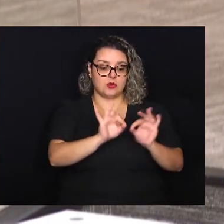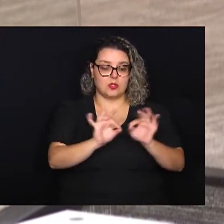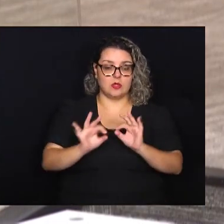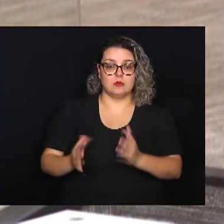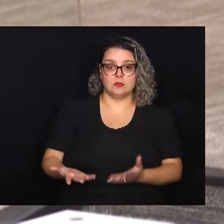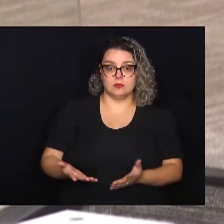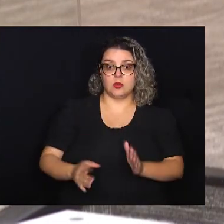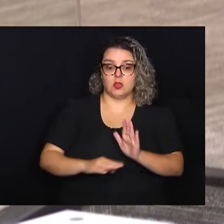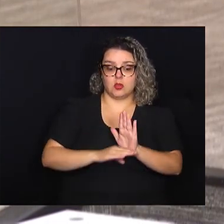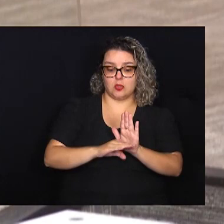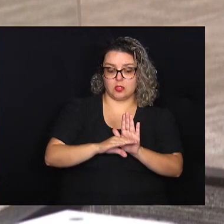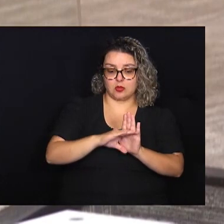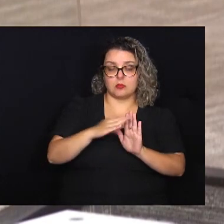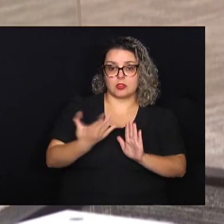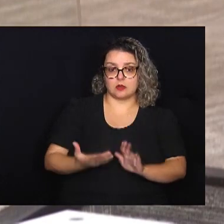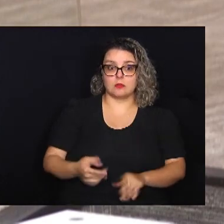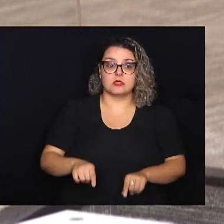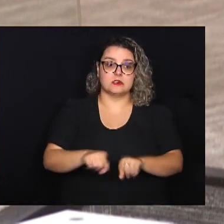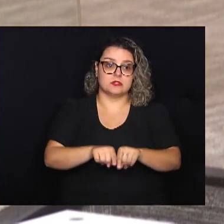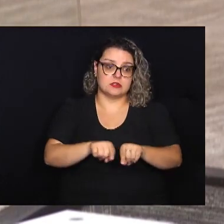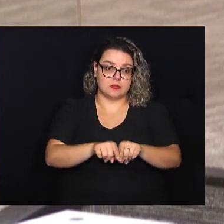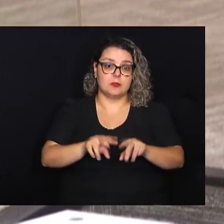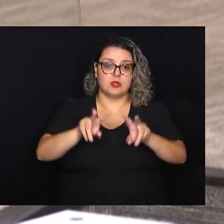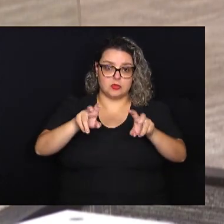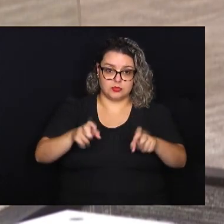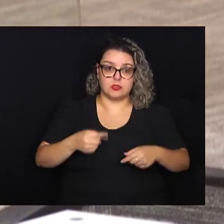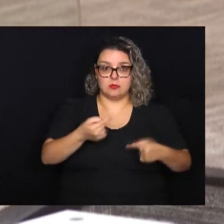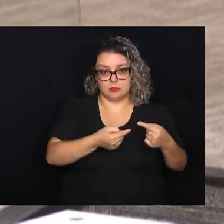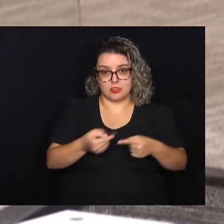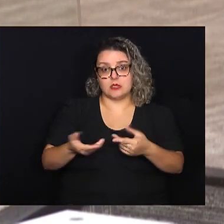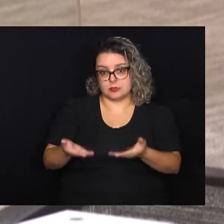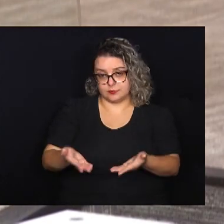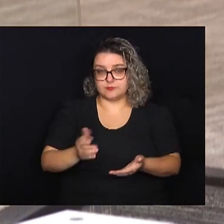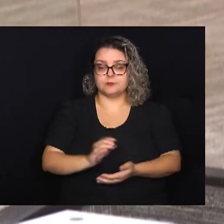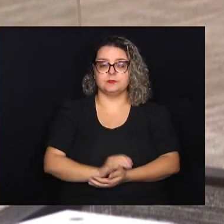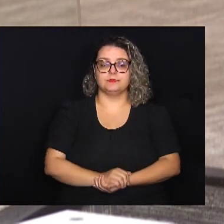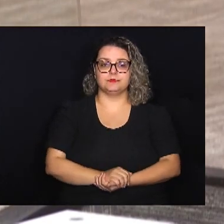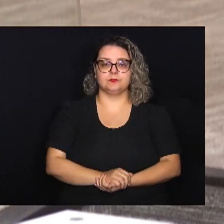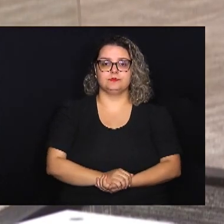acima de tudo trazer o tema para que a gente possa discuti-lo